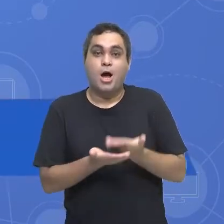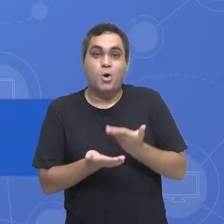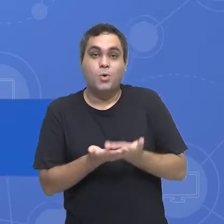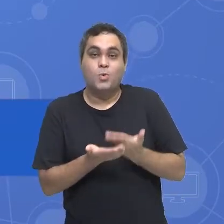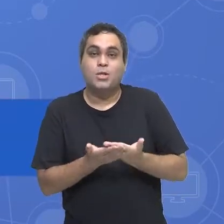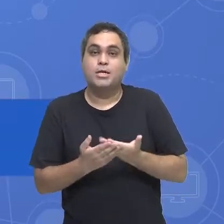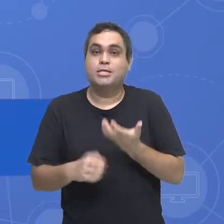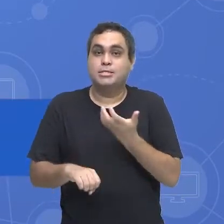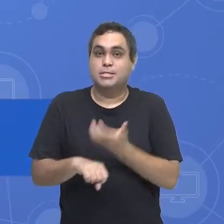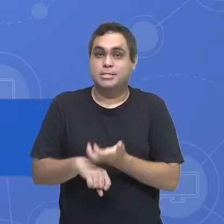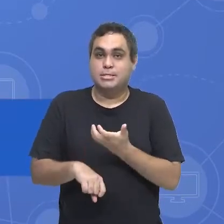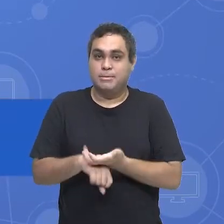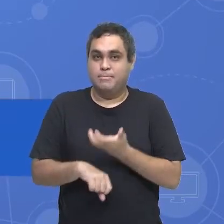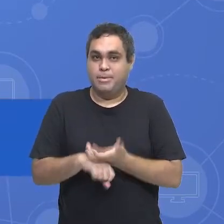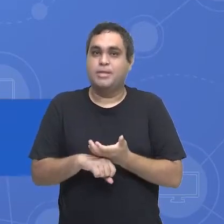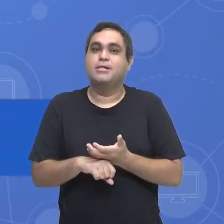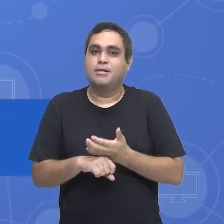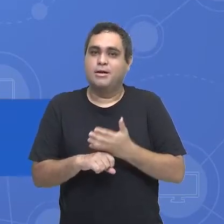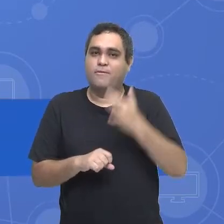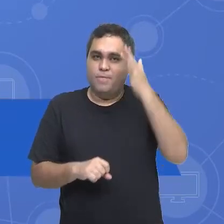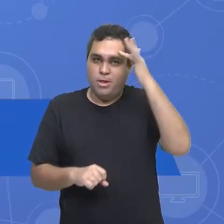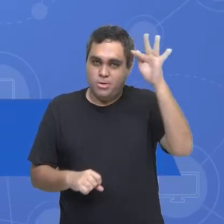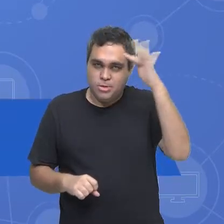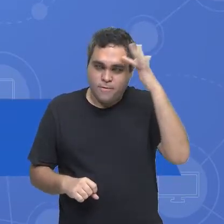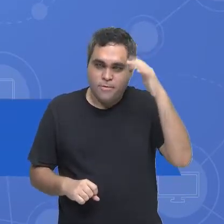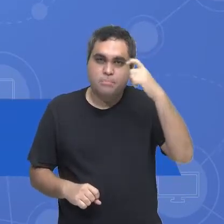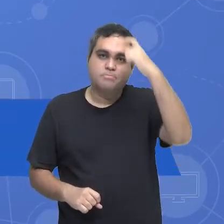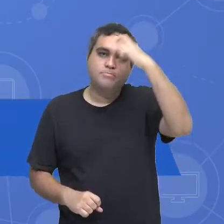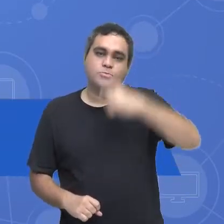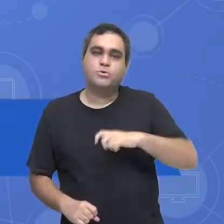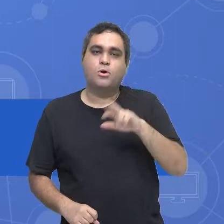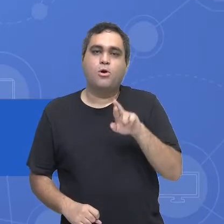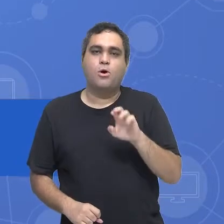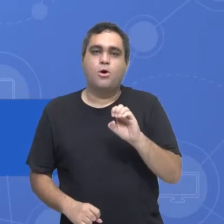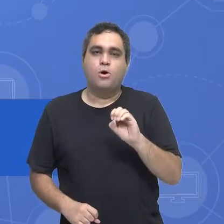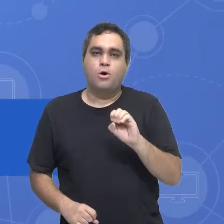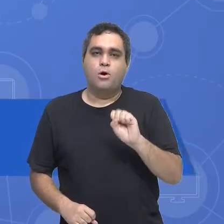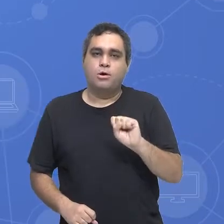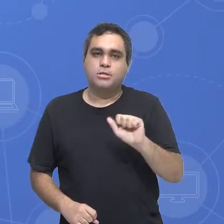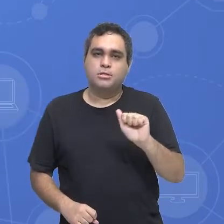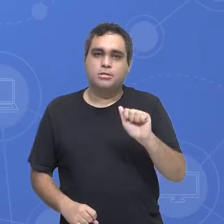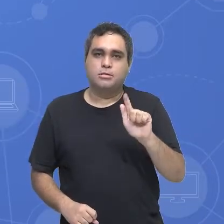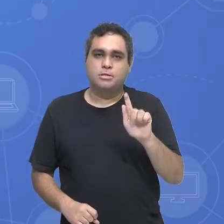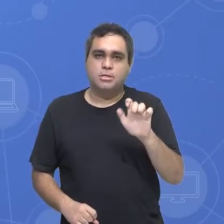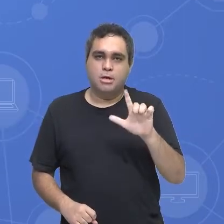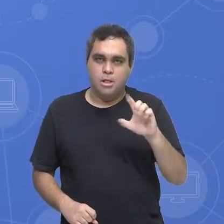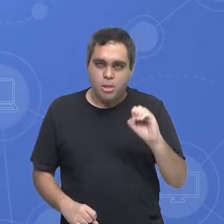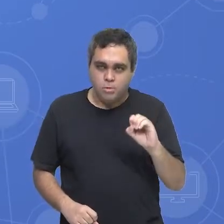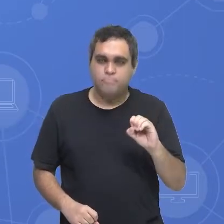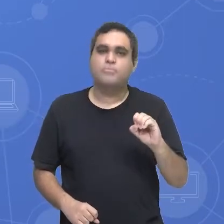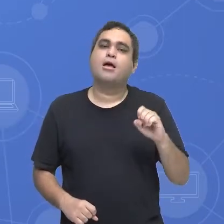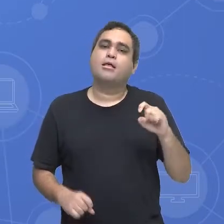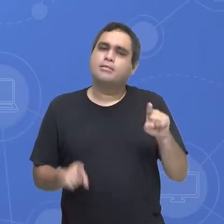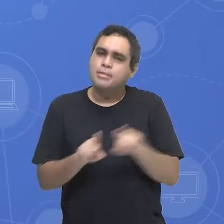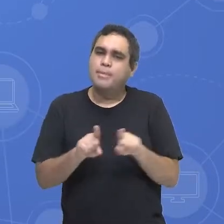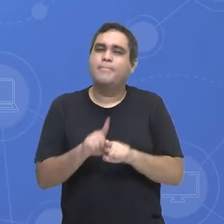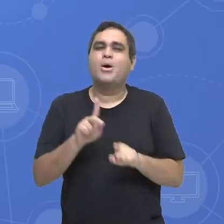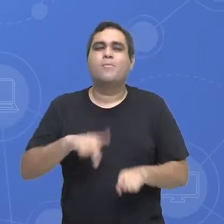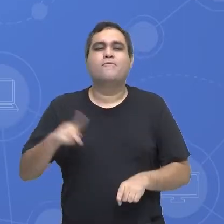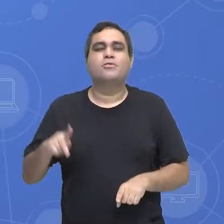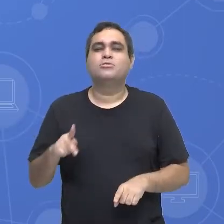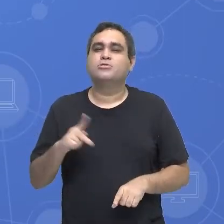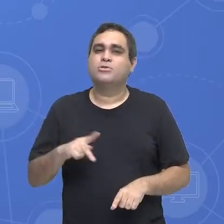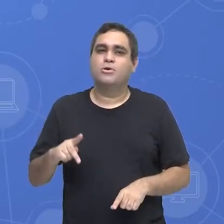uma aula em casa. Sou o professor Rosângelo Assis e juntamente com o professor Luiz Cláudio, eu sou um dos professores